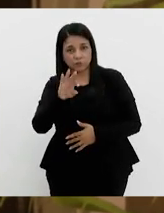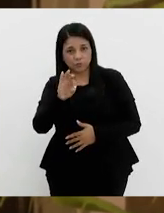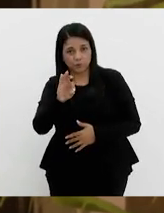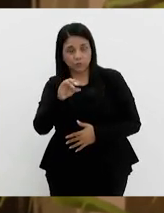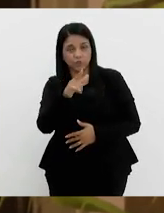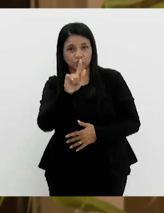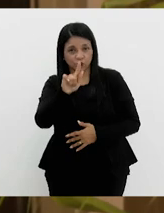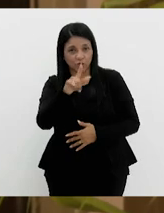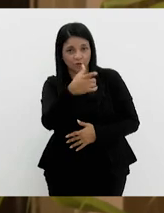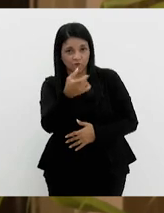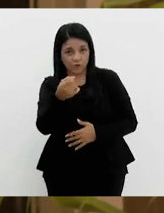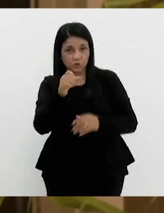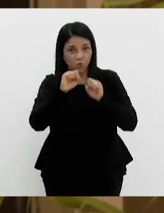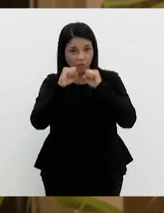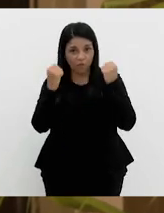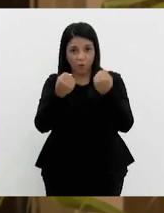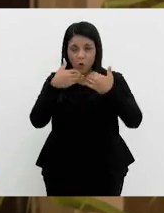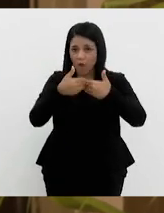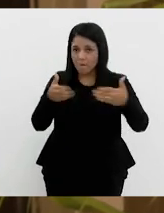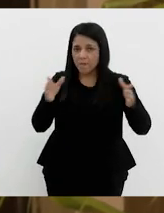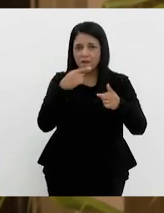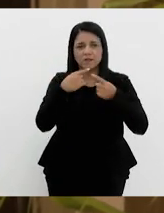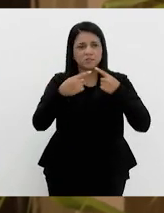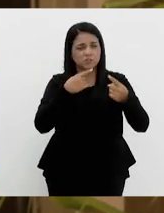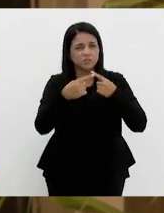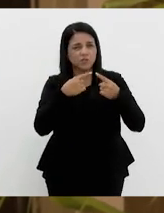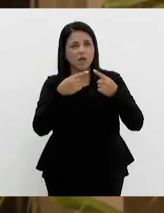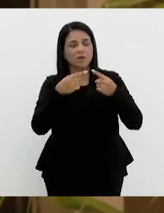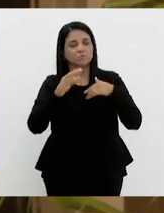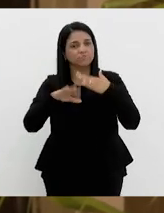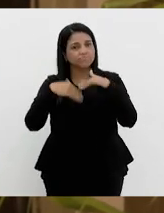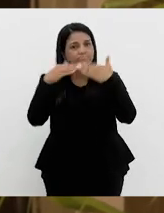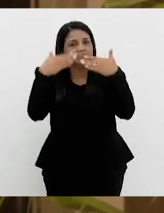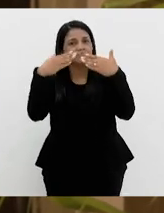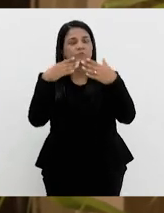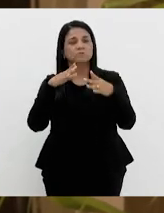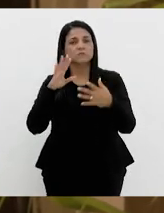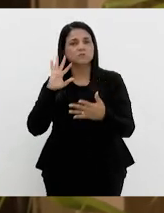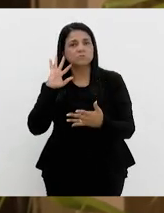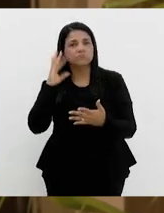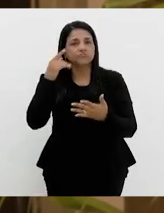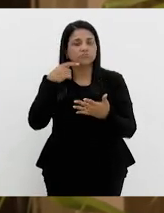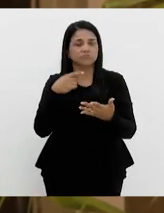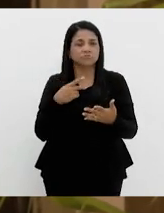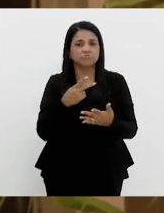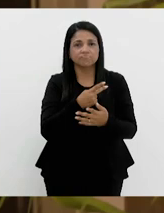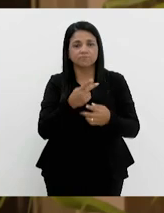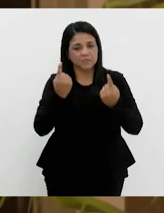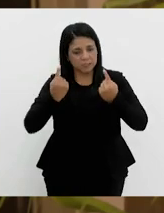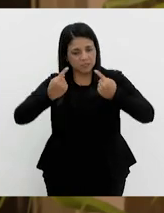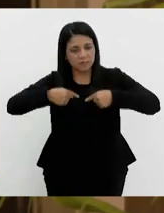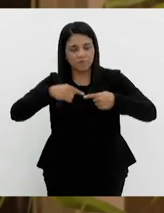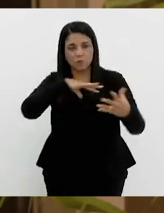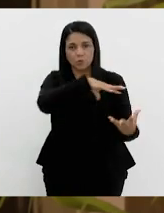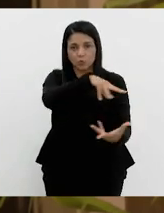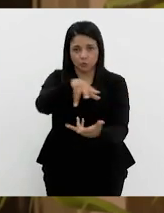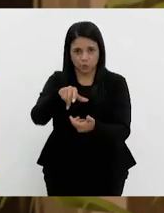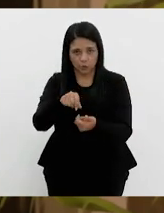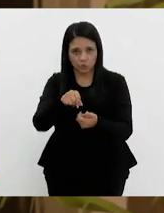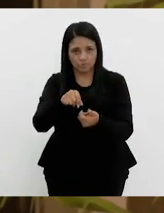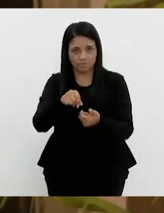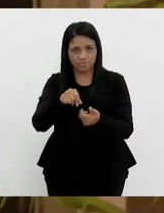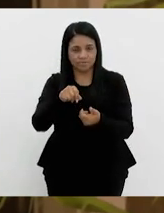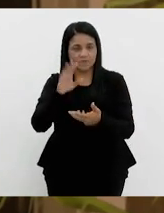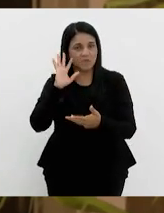fórum aberto para diálogos construtivos que buscam soluções concretas para desafios globais é